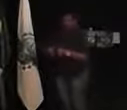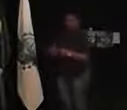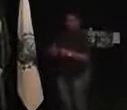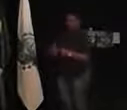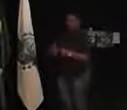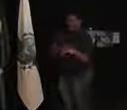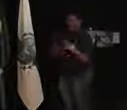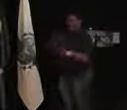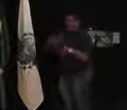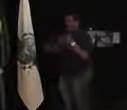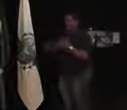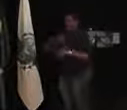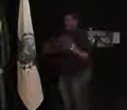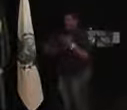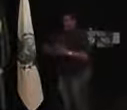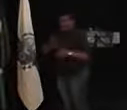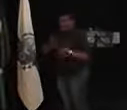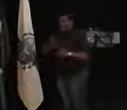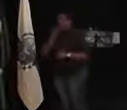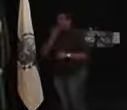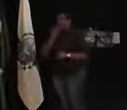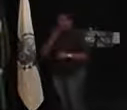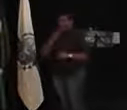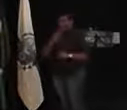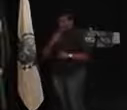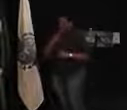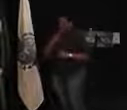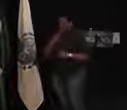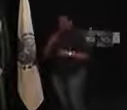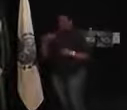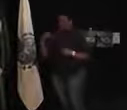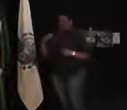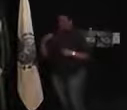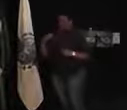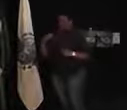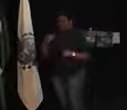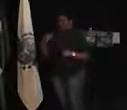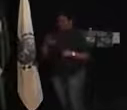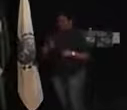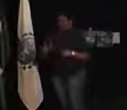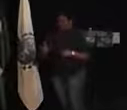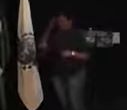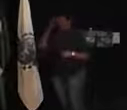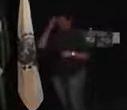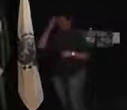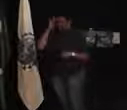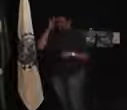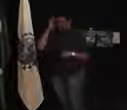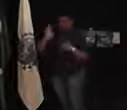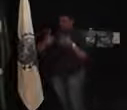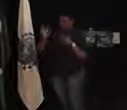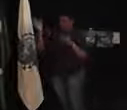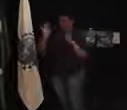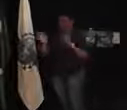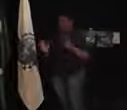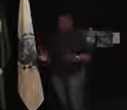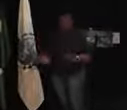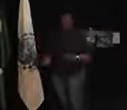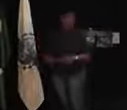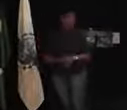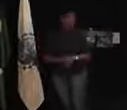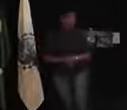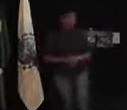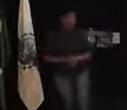colorida. Nada de bege com ela é colorida, né? Uma pessoa muito entusiasta. Eu digo que muito feliz,